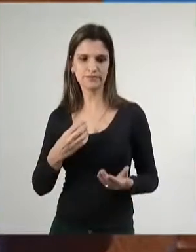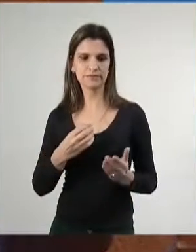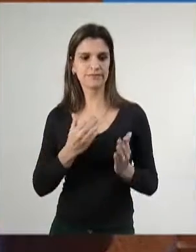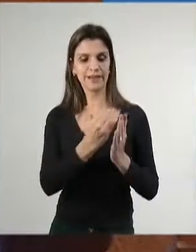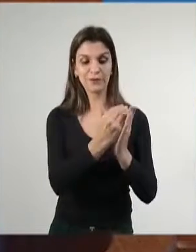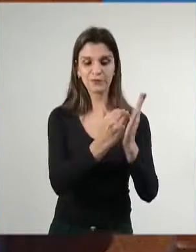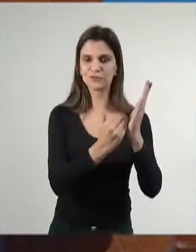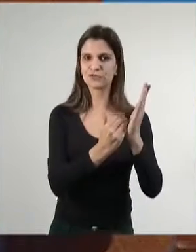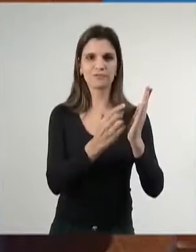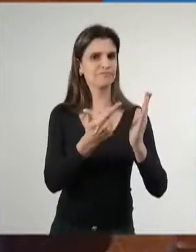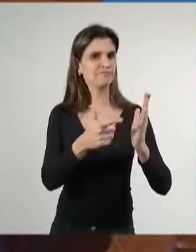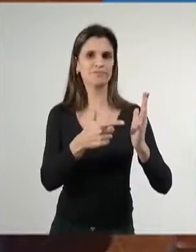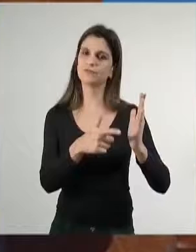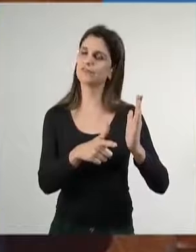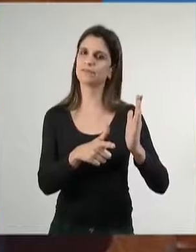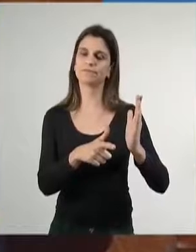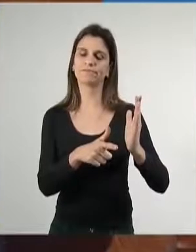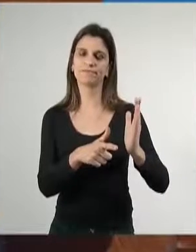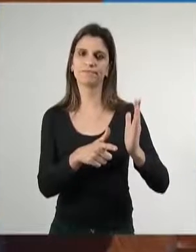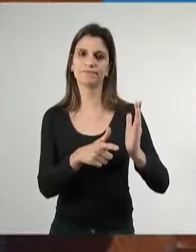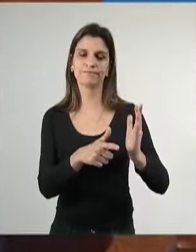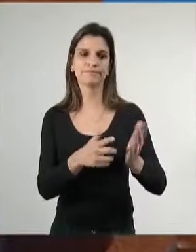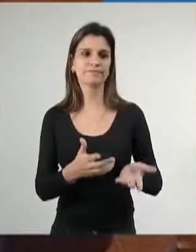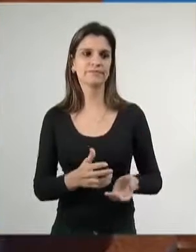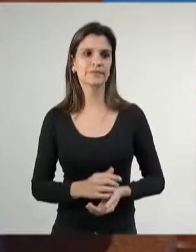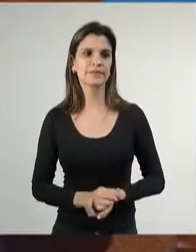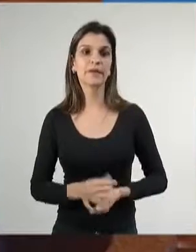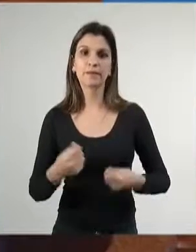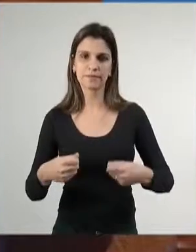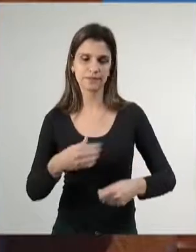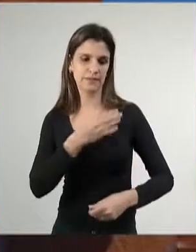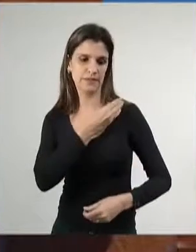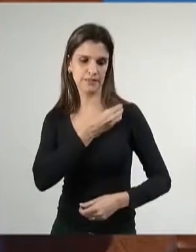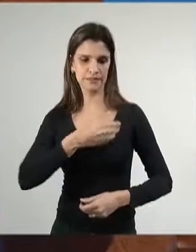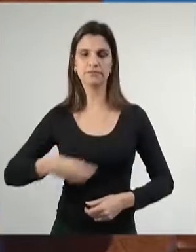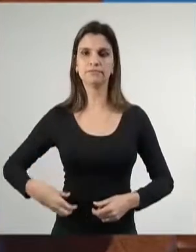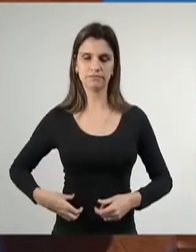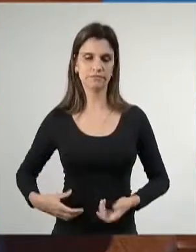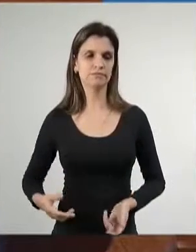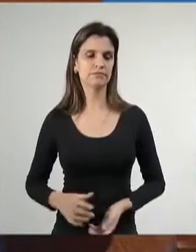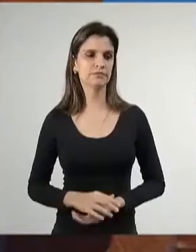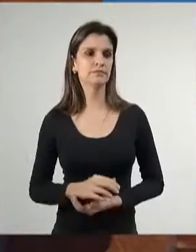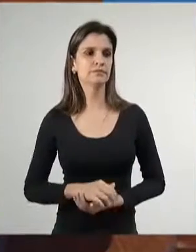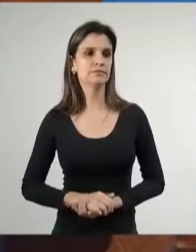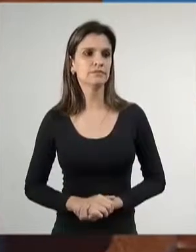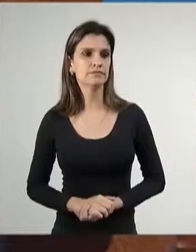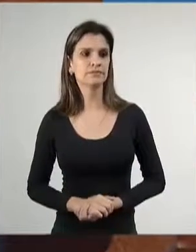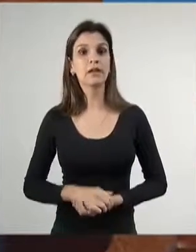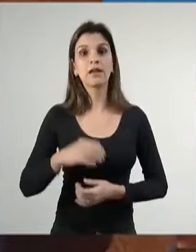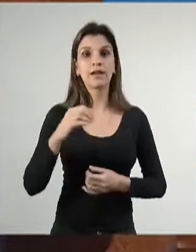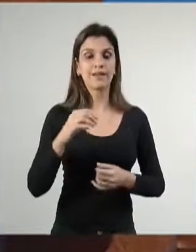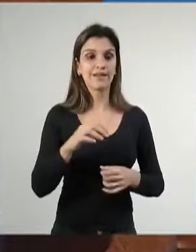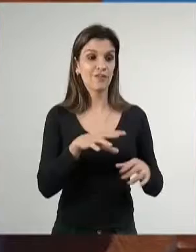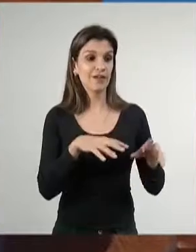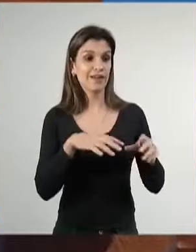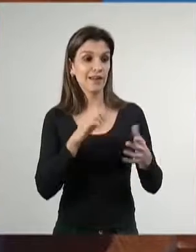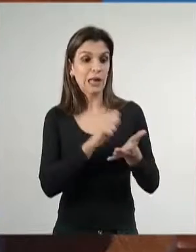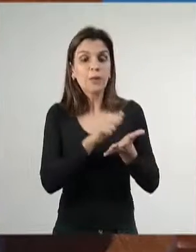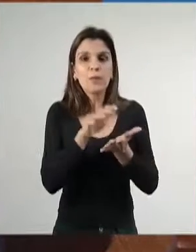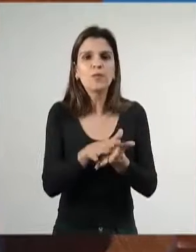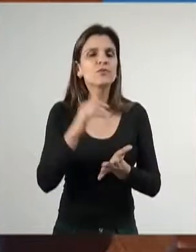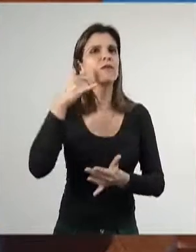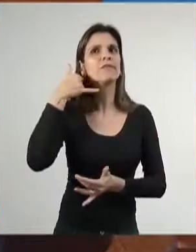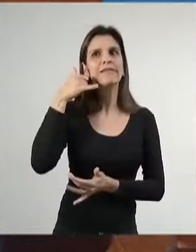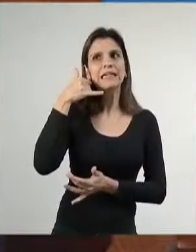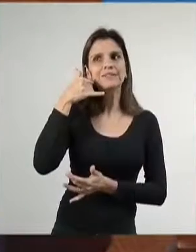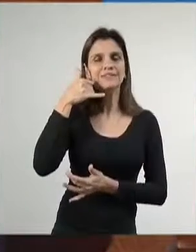desconto. Se recebeu uma notificação por conta de falar ao celular, também não vai